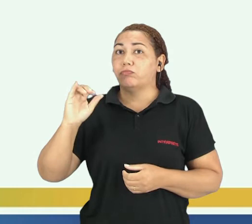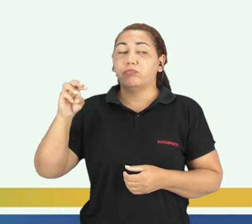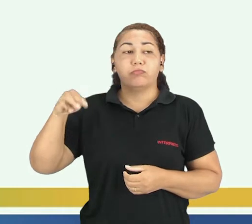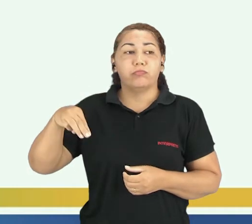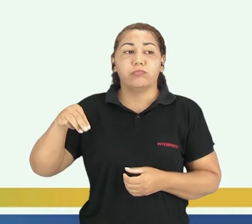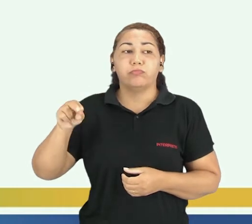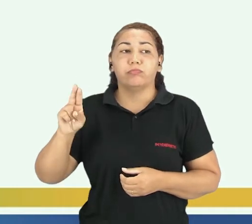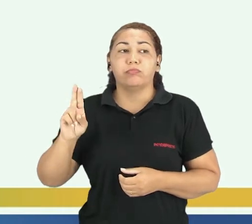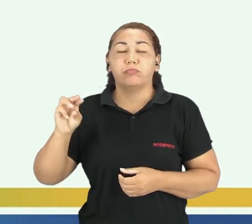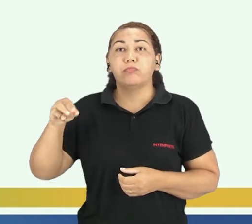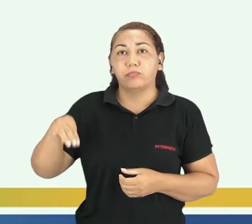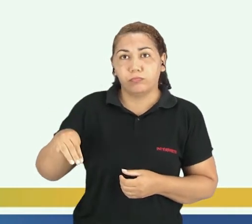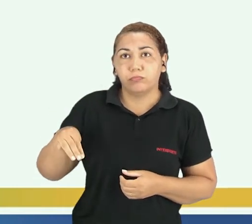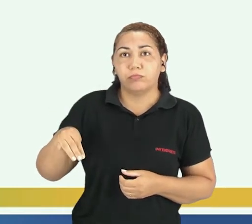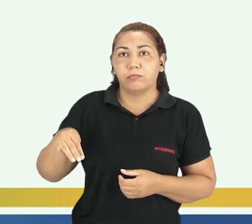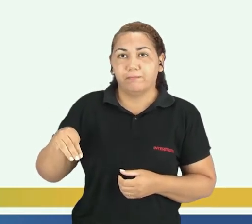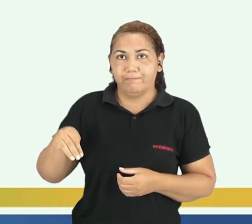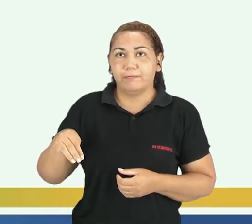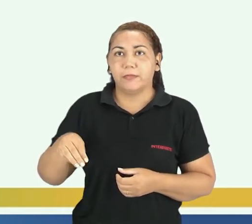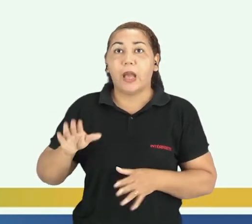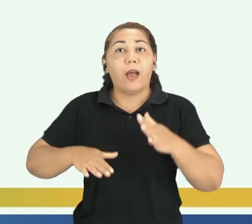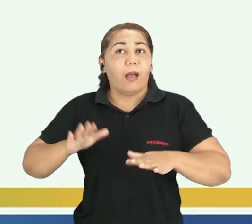usando abóbora também aqui, ó,